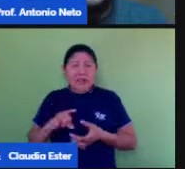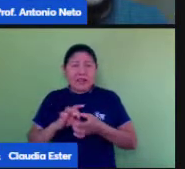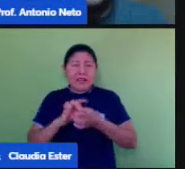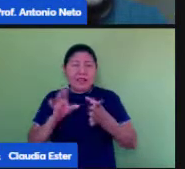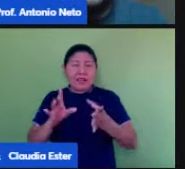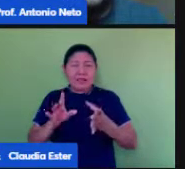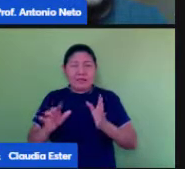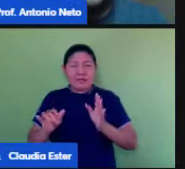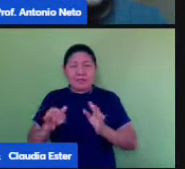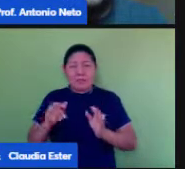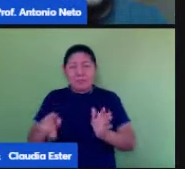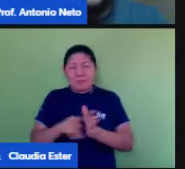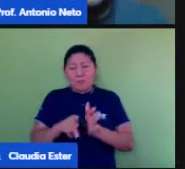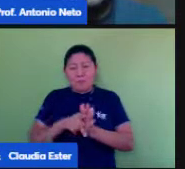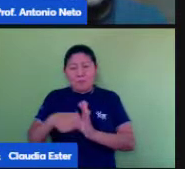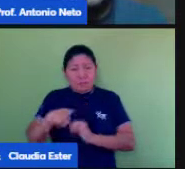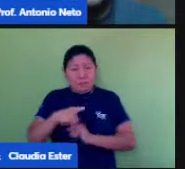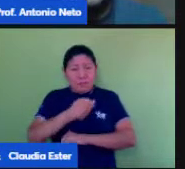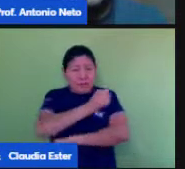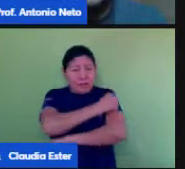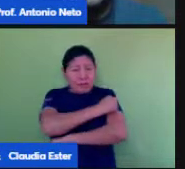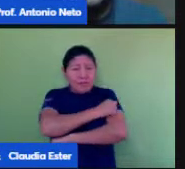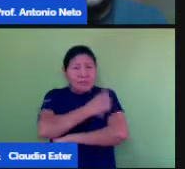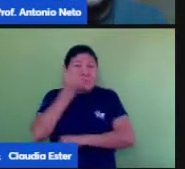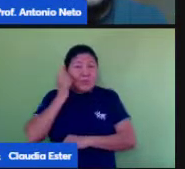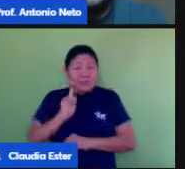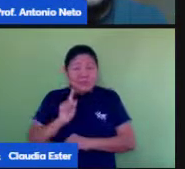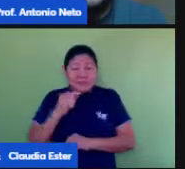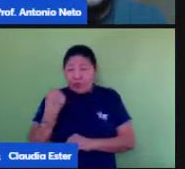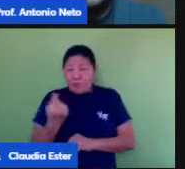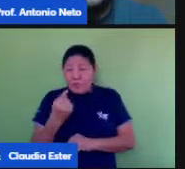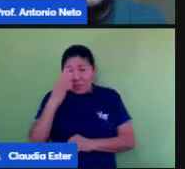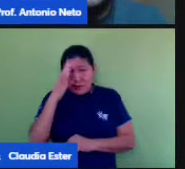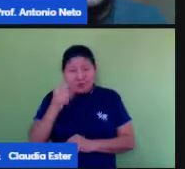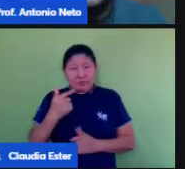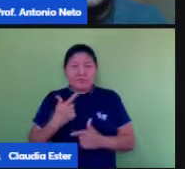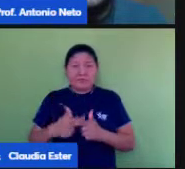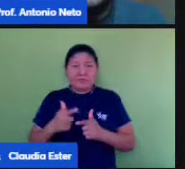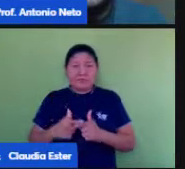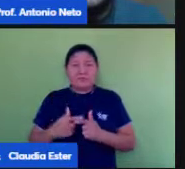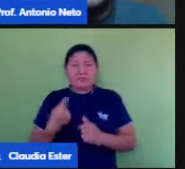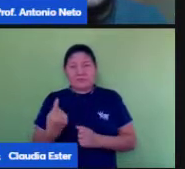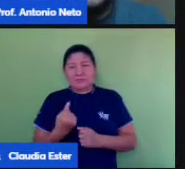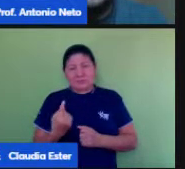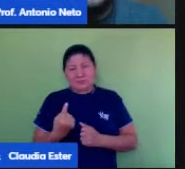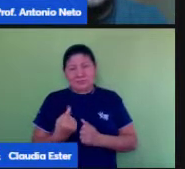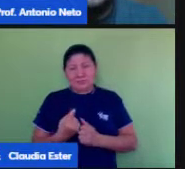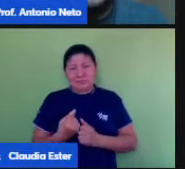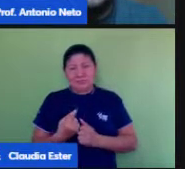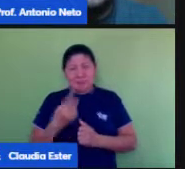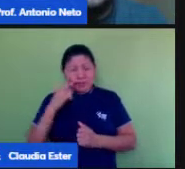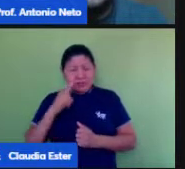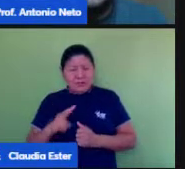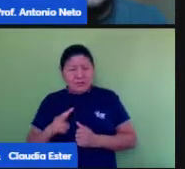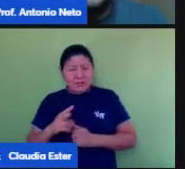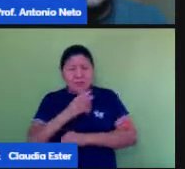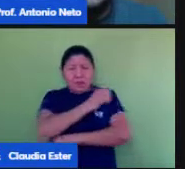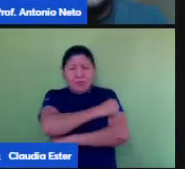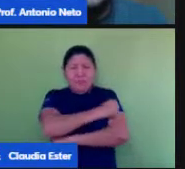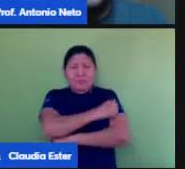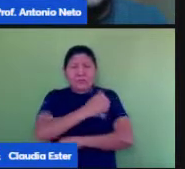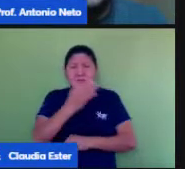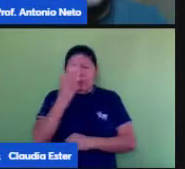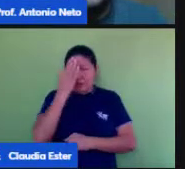planejamento, dessa produção de um verbete, há necessidade de o aluno já ter um conhecimento em relação